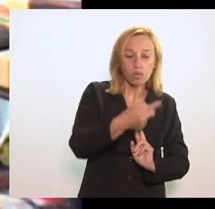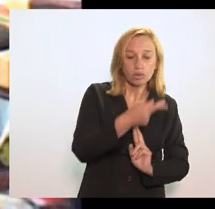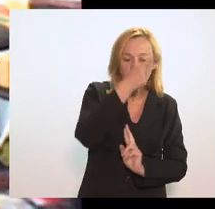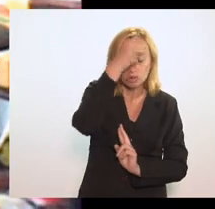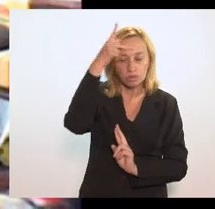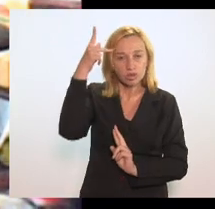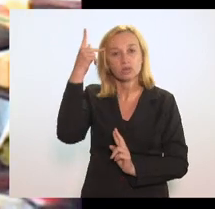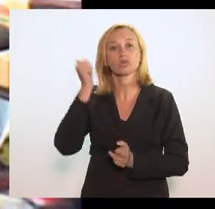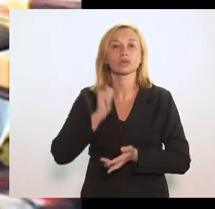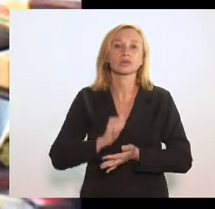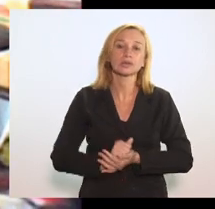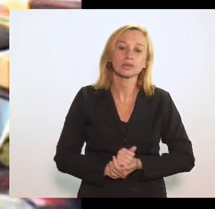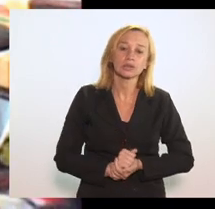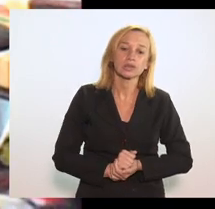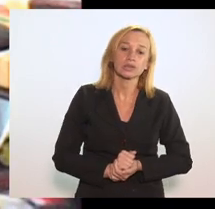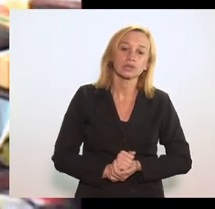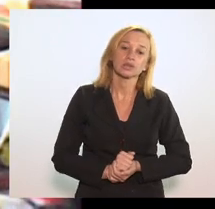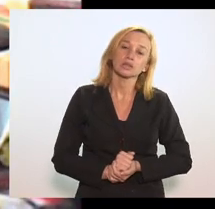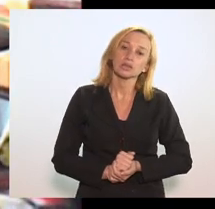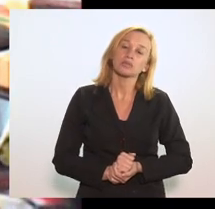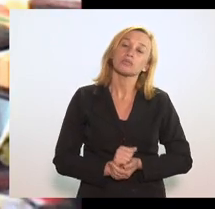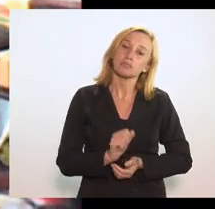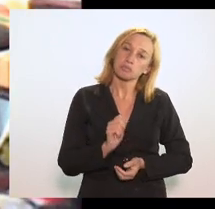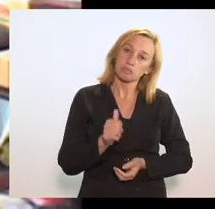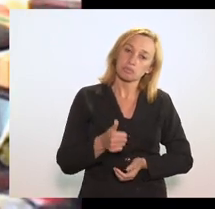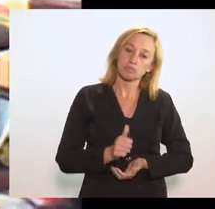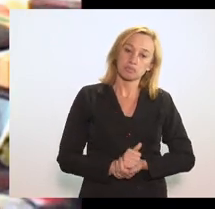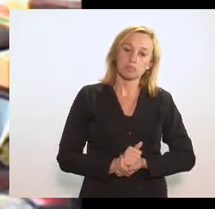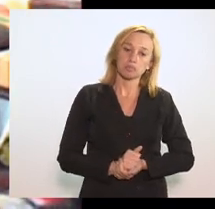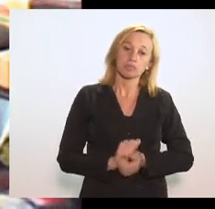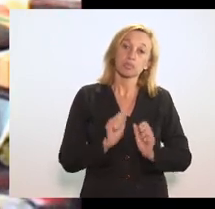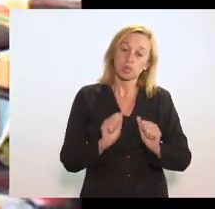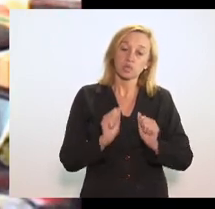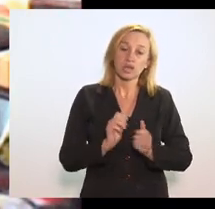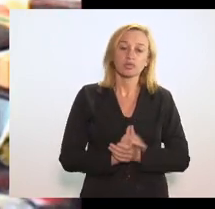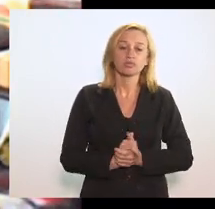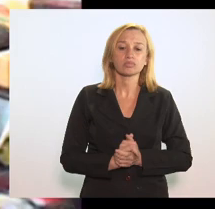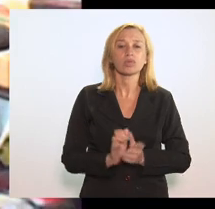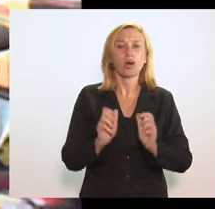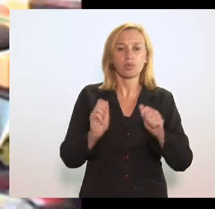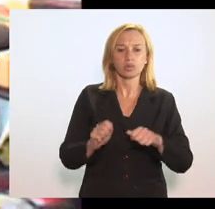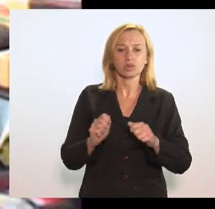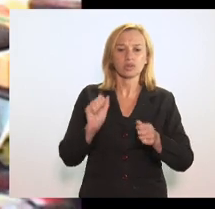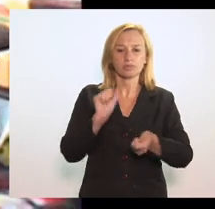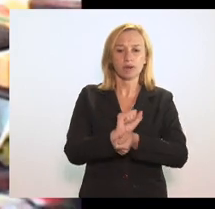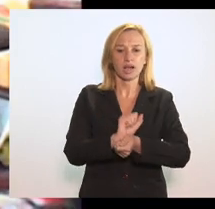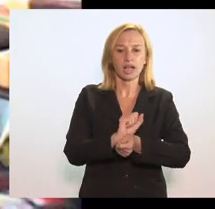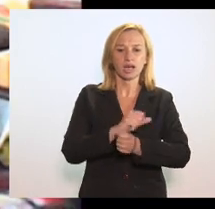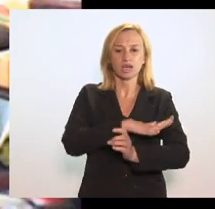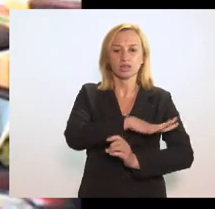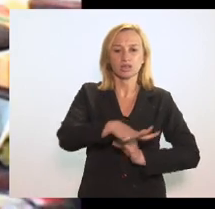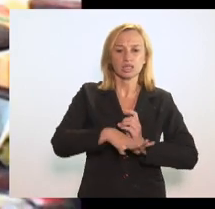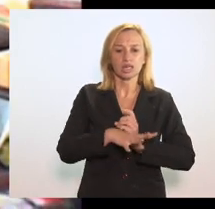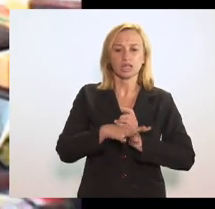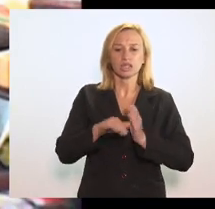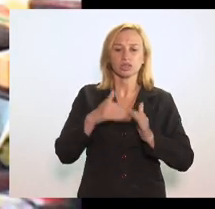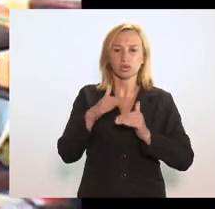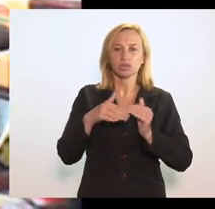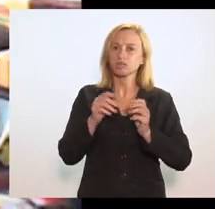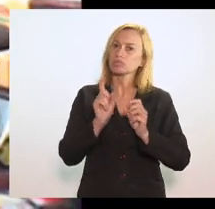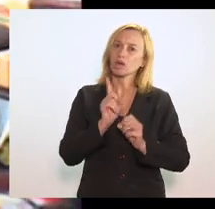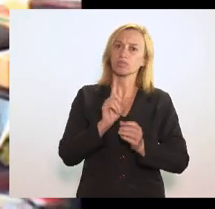pessoas o máximo que você puder. É possível paralisar a sociedade toda? Evidente que